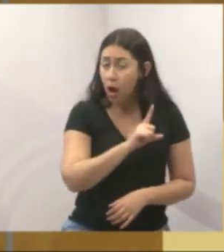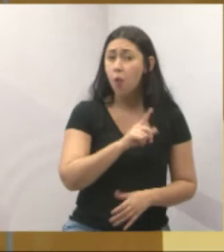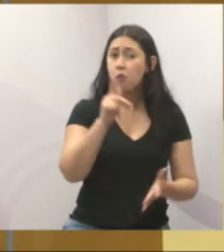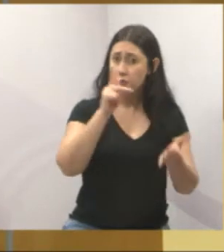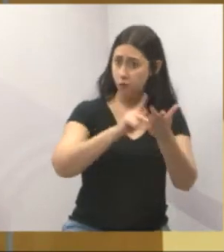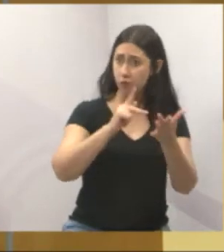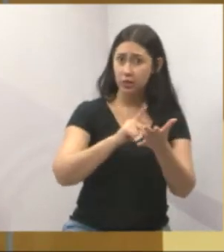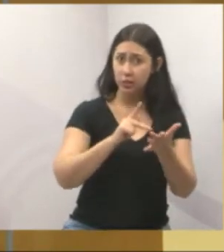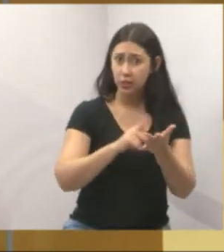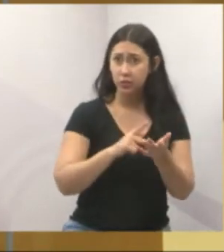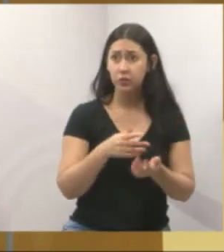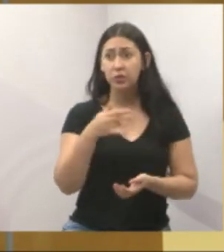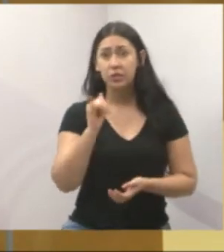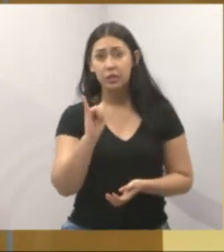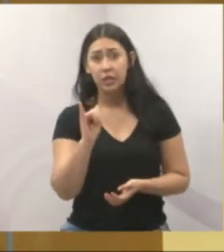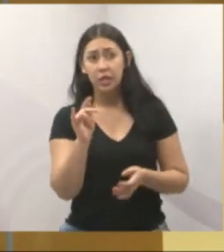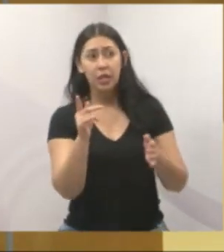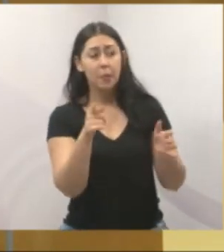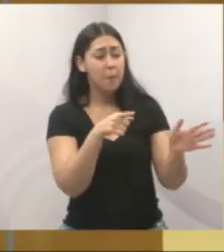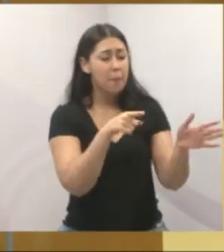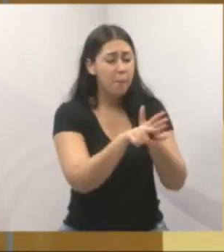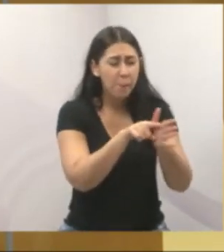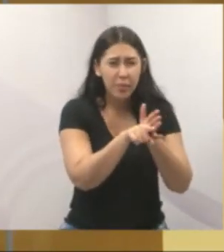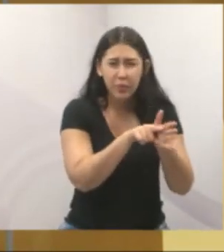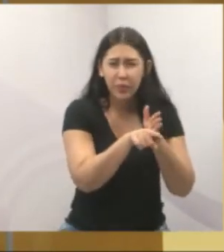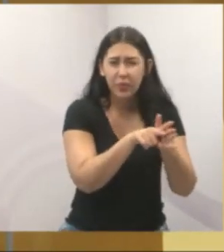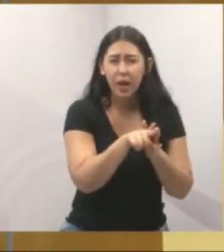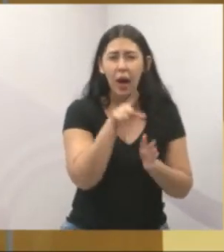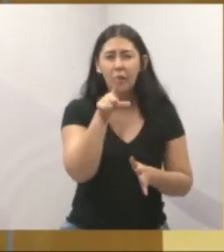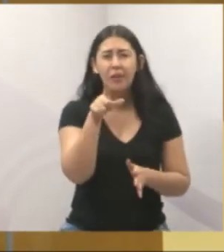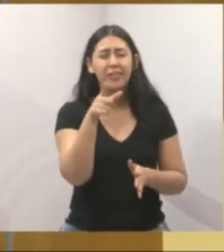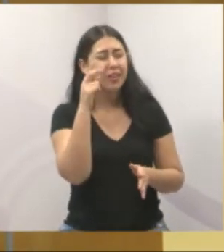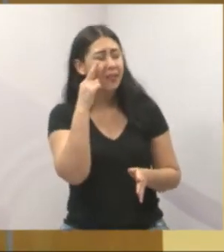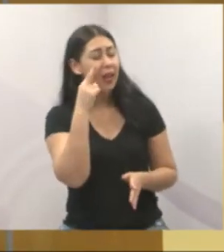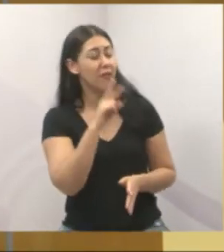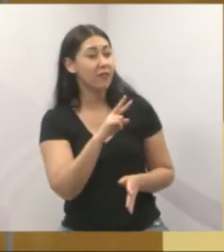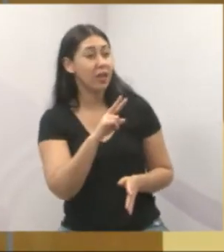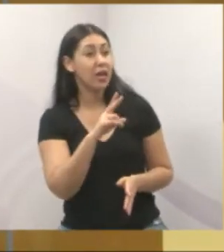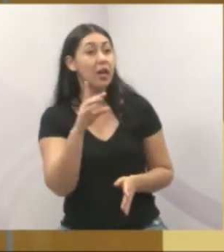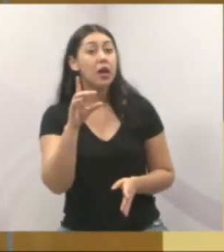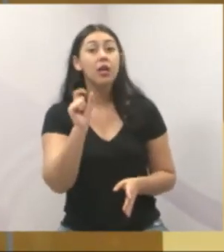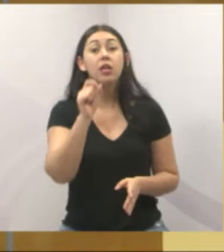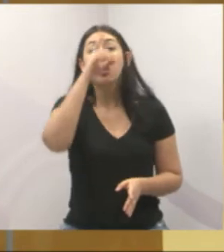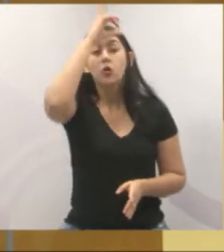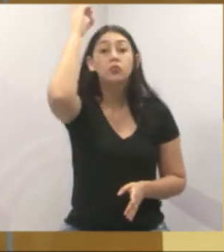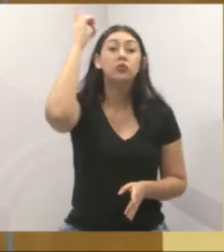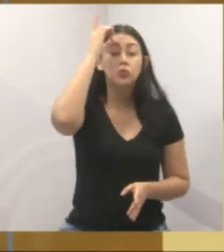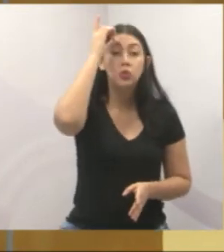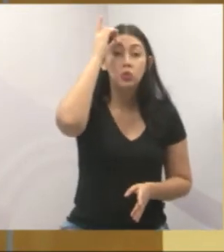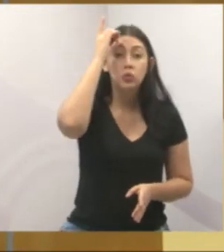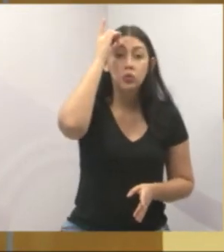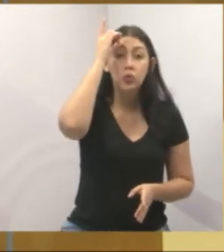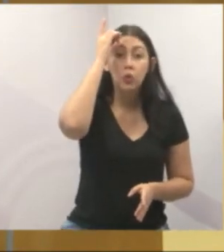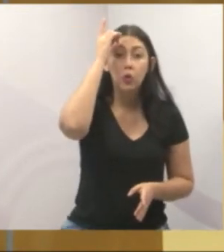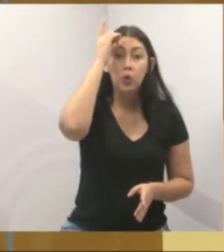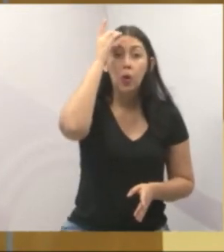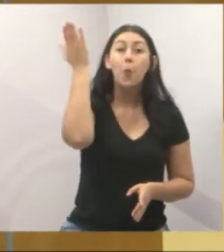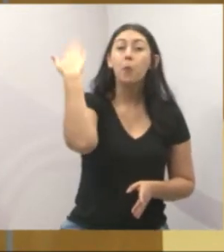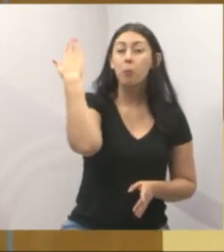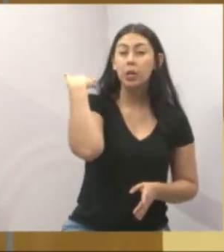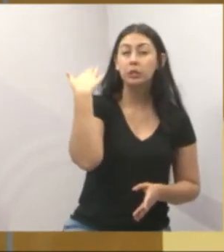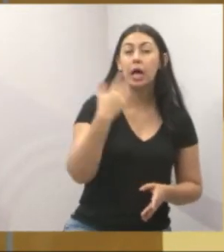entrar na Jusesp que você vai ver que o dono da empresa que adquiriu é o ex-prefeito do PSDB de